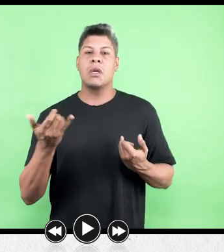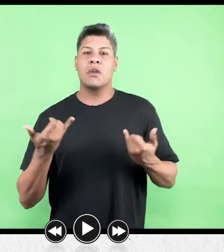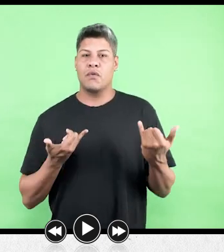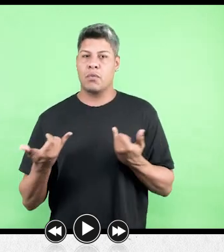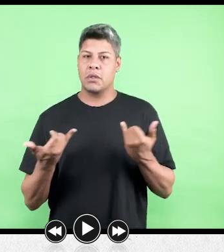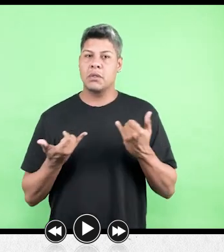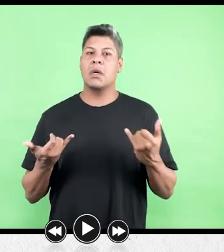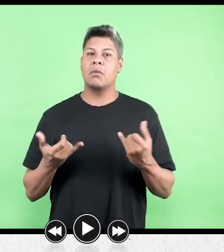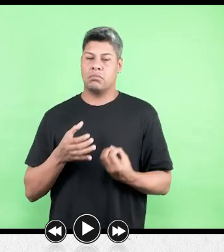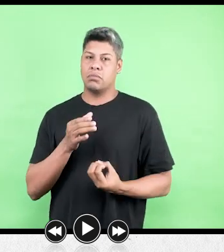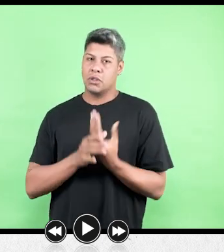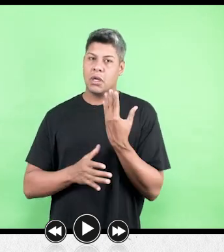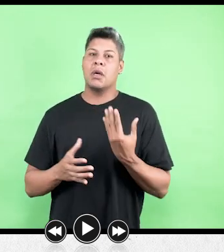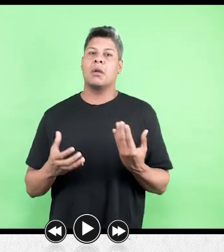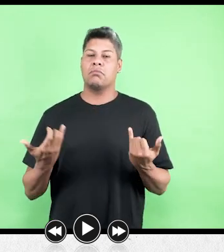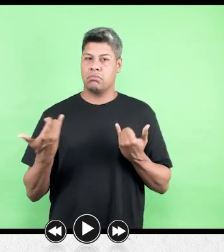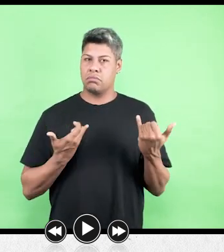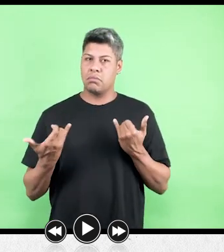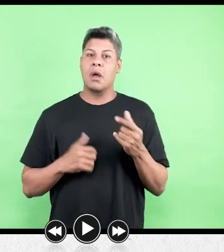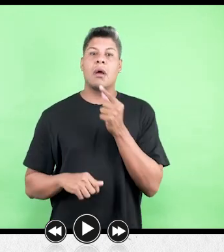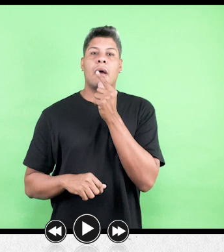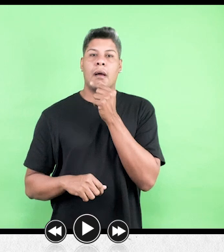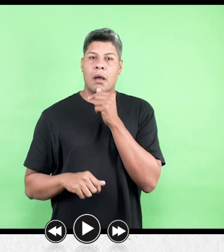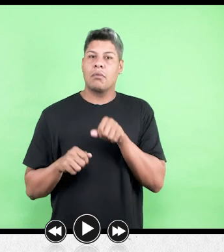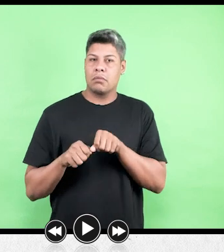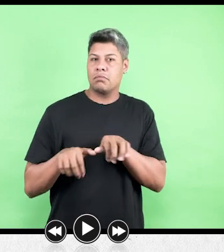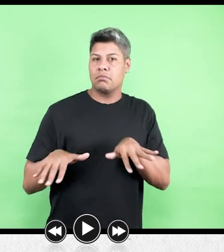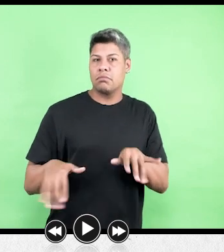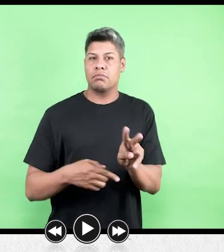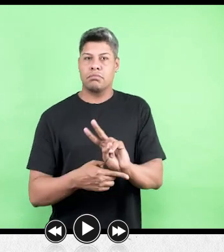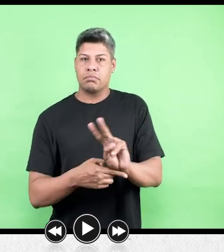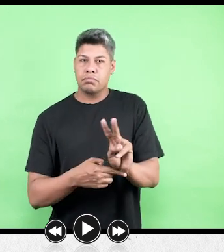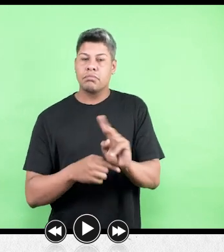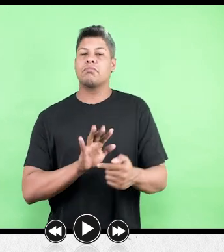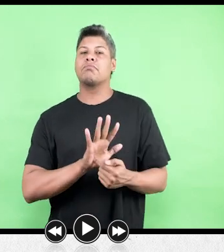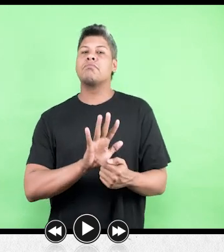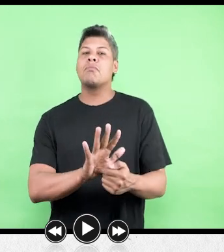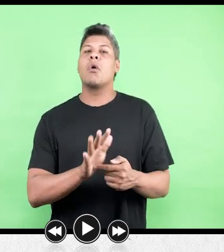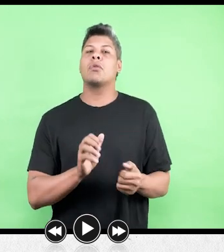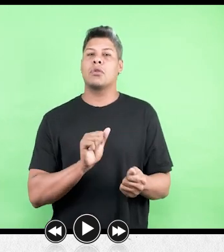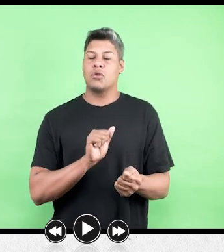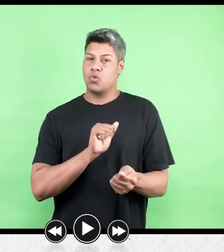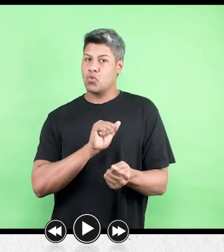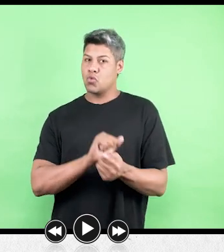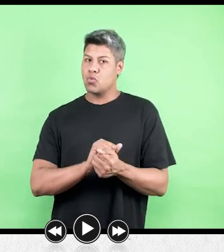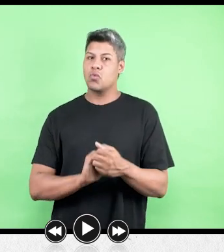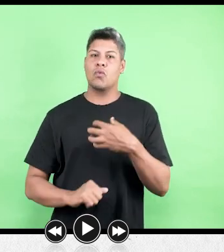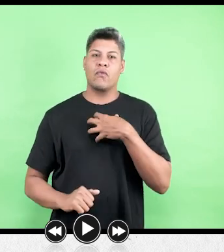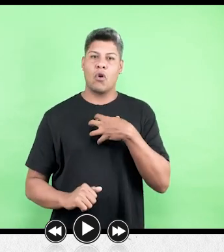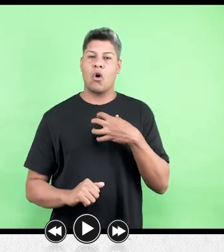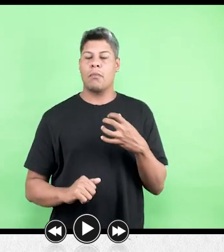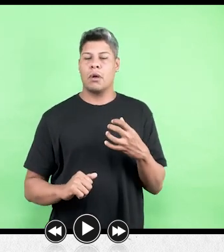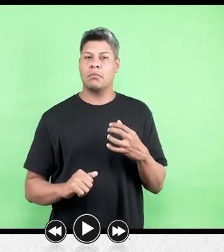informações que geram indicadores do sistema de abastecimento de água, a fiscalização ela vai acompanhar, de forma